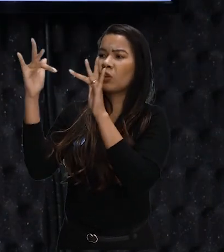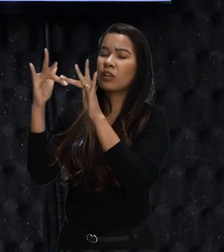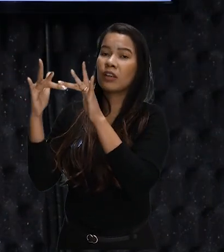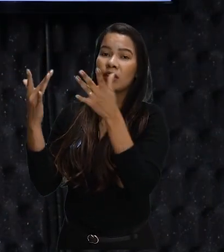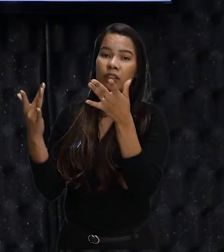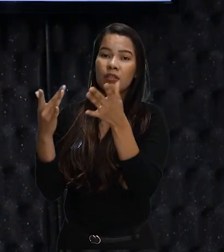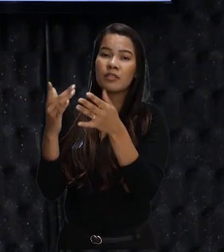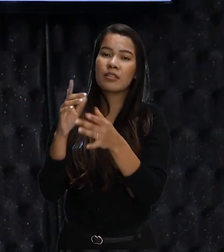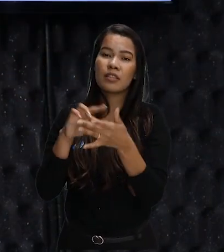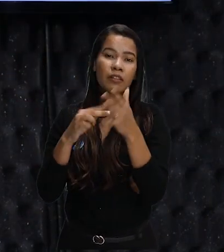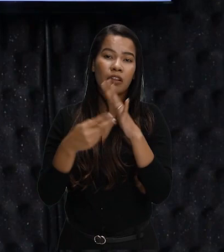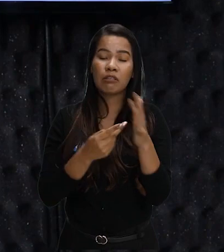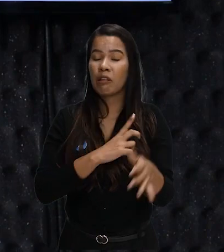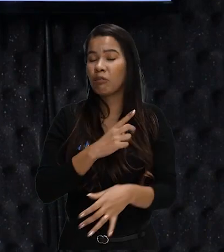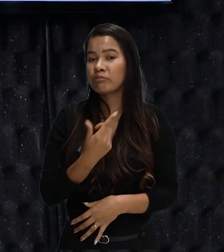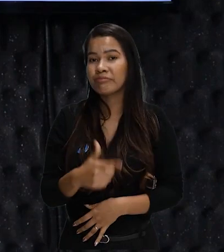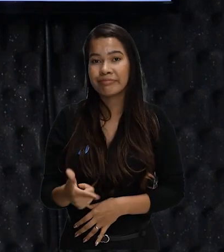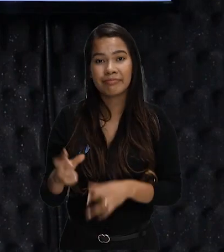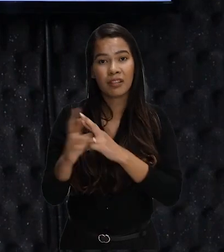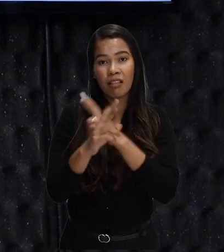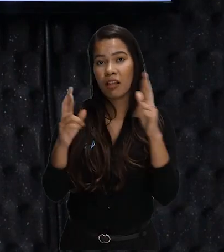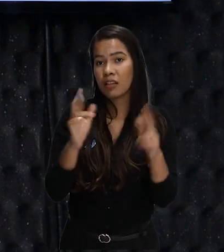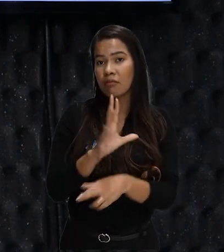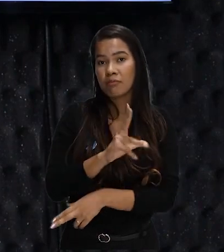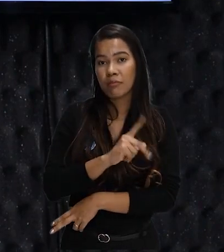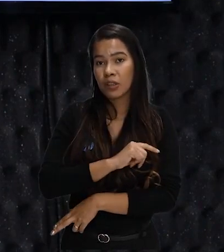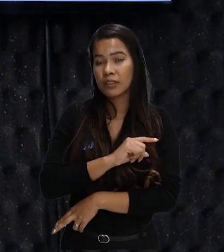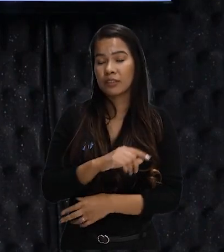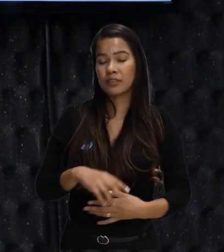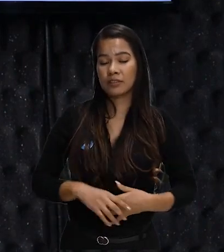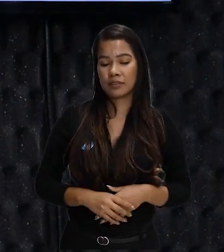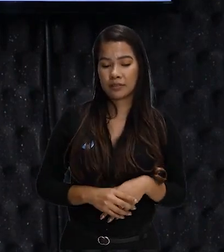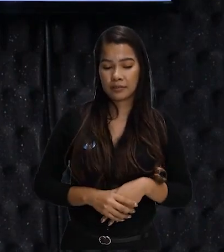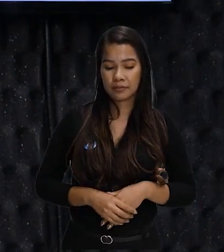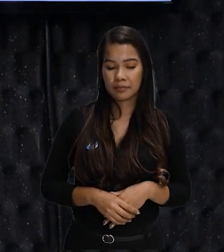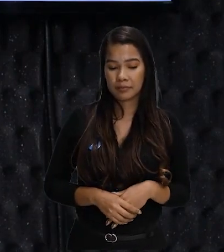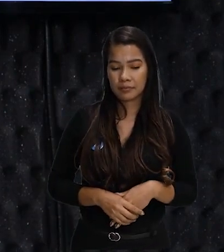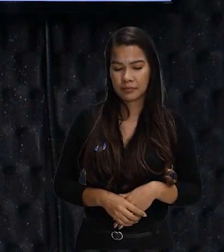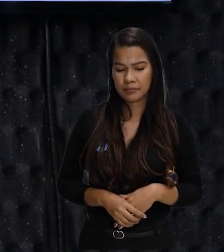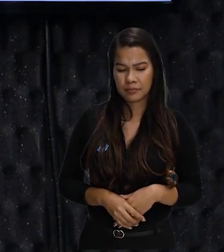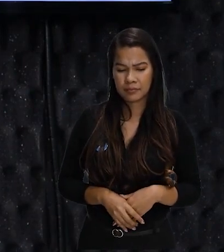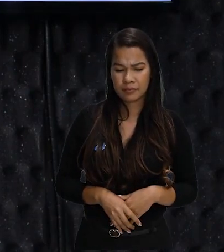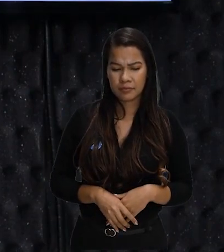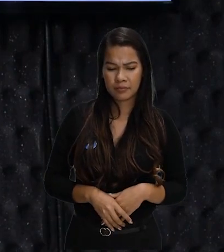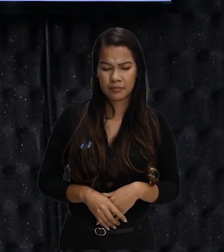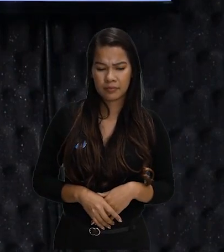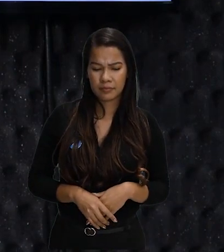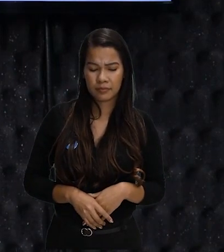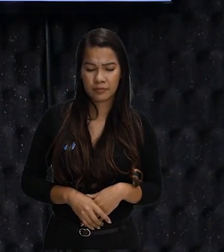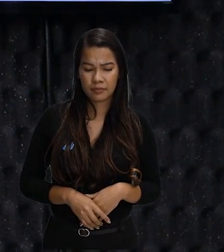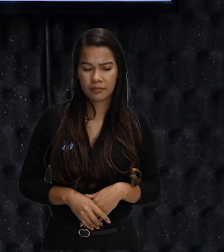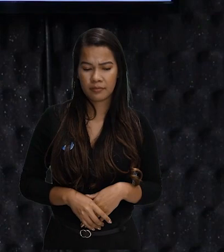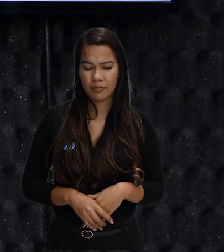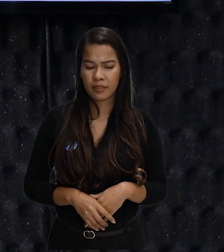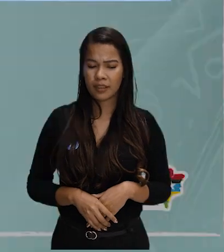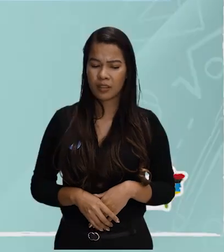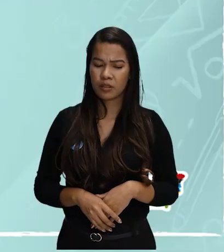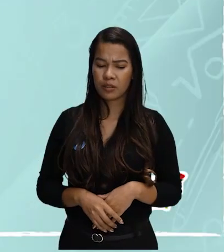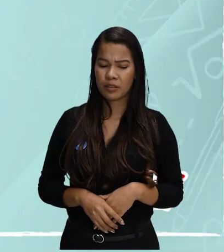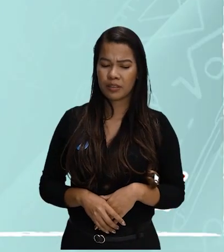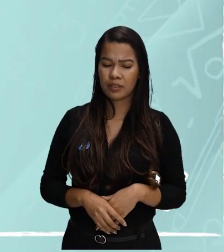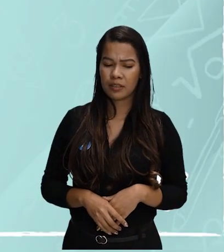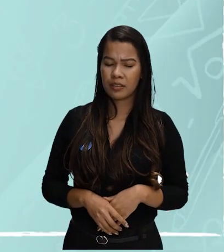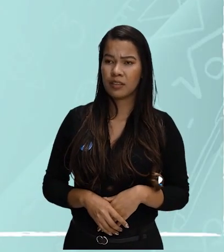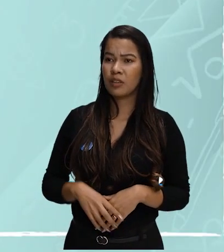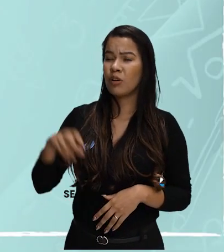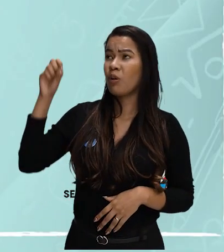amorosa. Existe impossibilidade. É um amor impossível. Vamos para o próxima estrofe. Que pode te